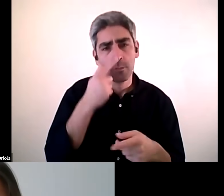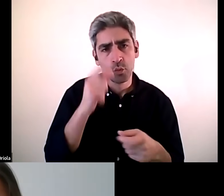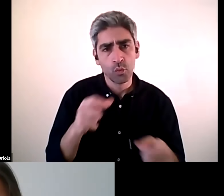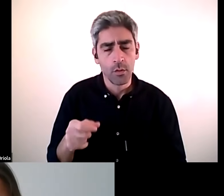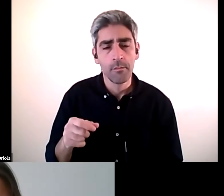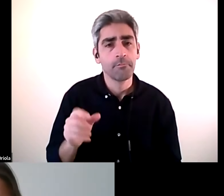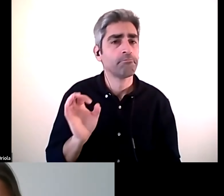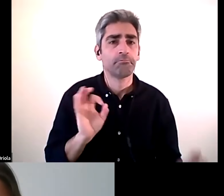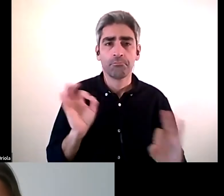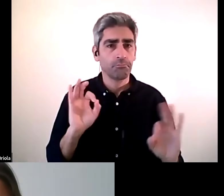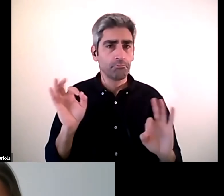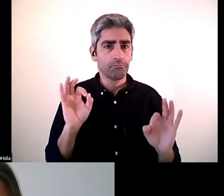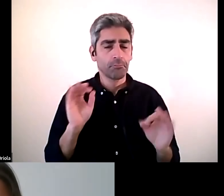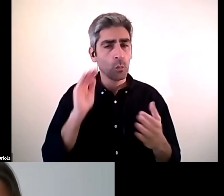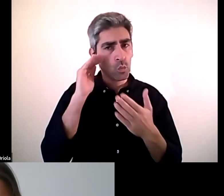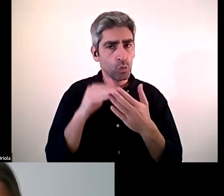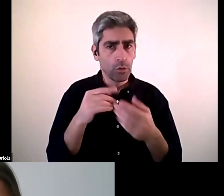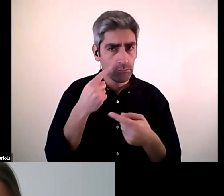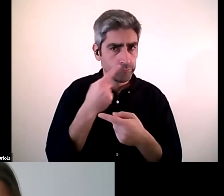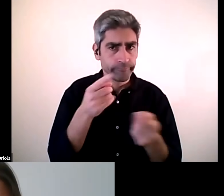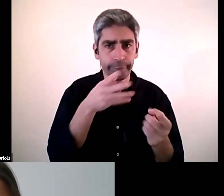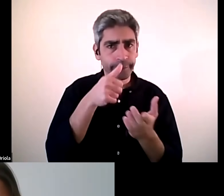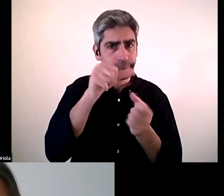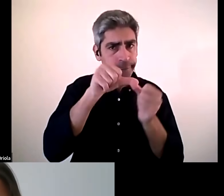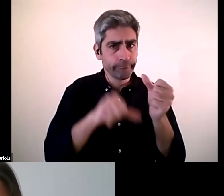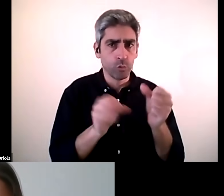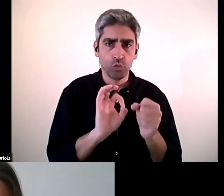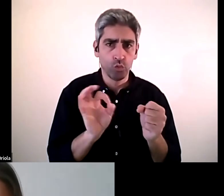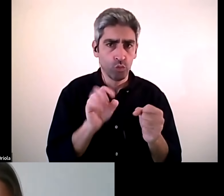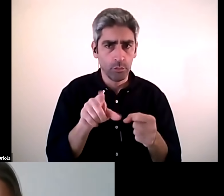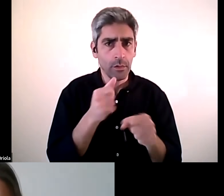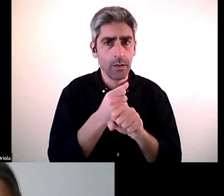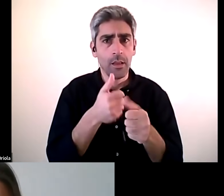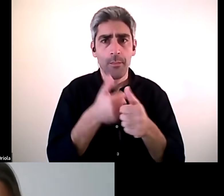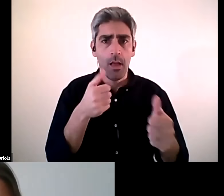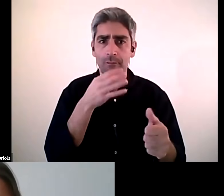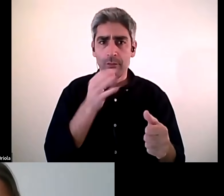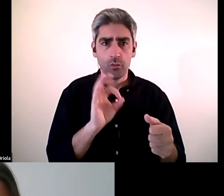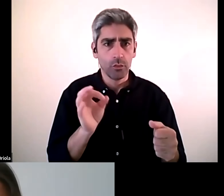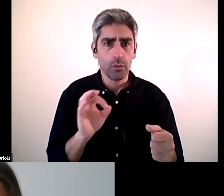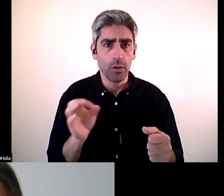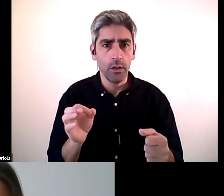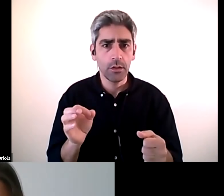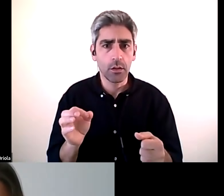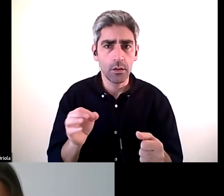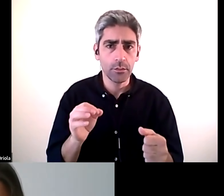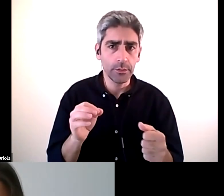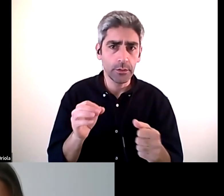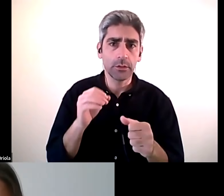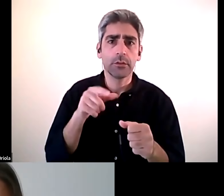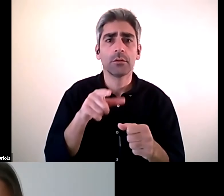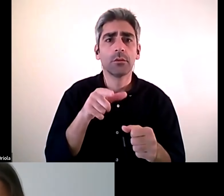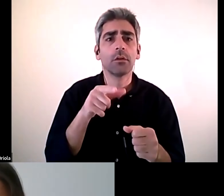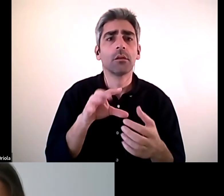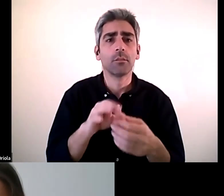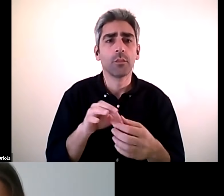Não apresentei qualquer tipo de resultados na minha comunicação sobre o regime de teletrabalho. Portanto, os dados que eu apresentei tinham que ver